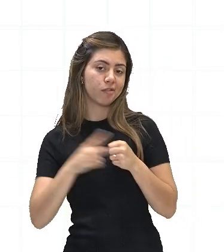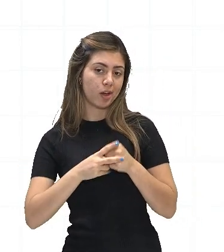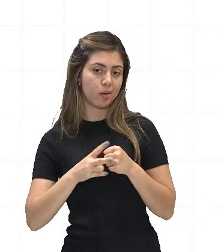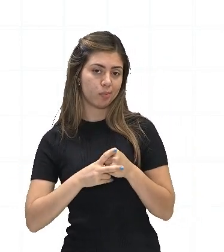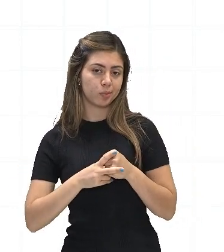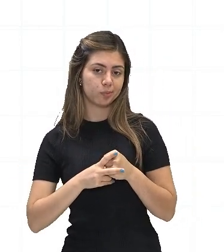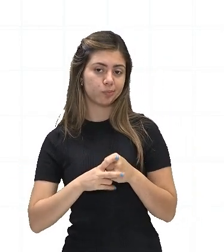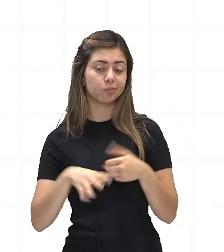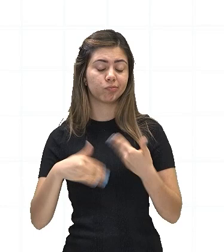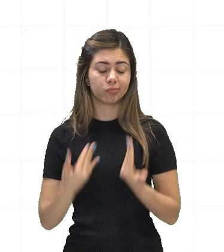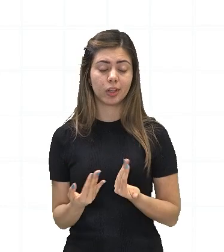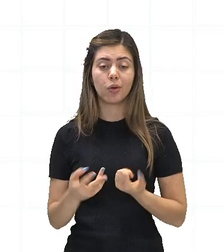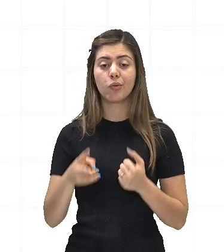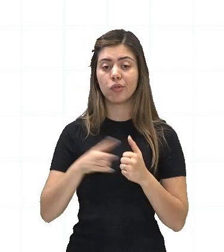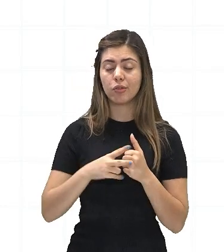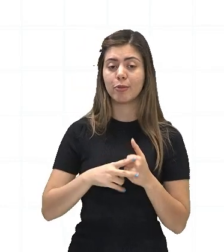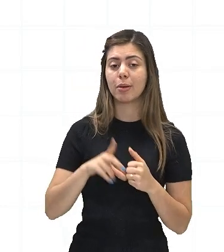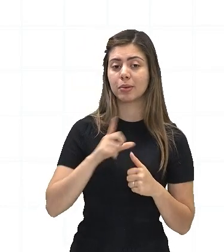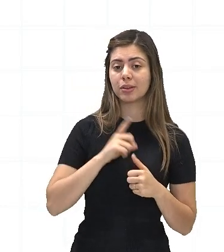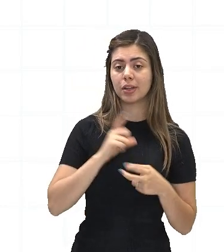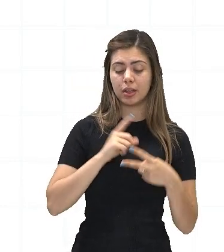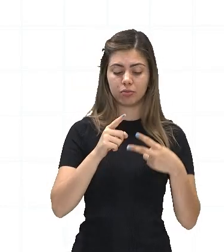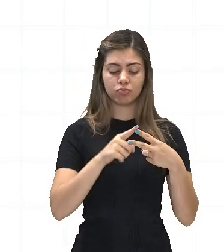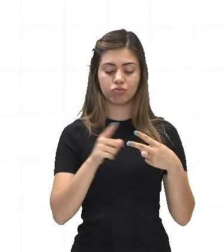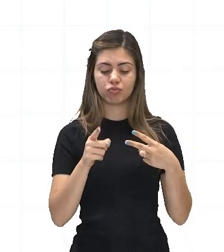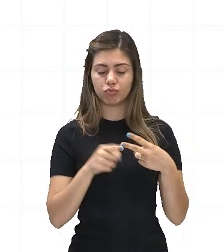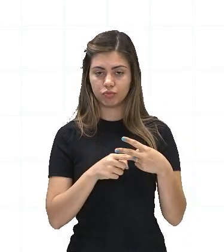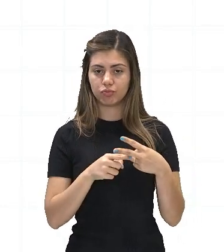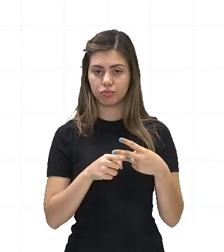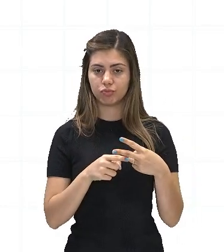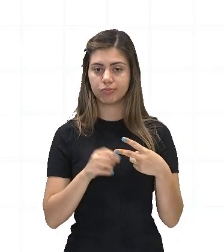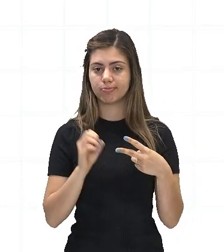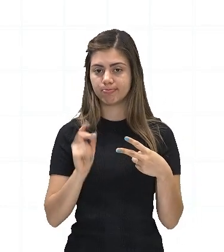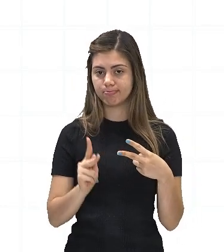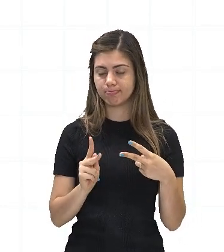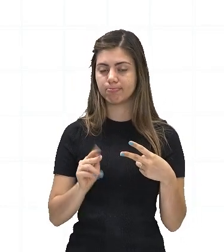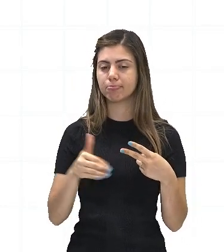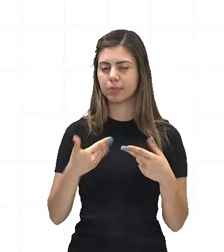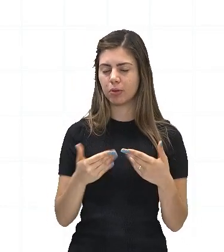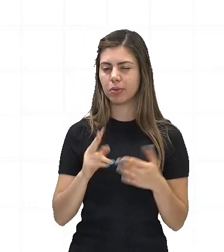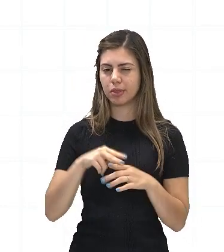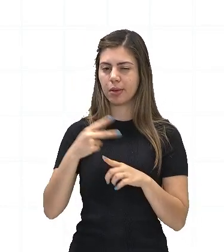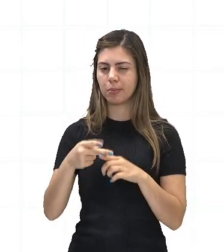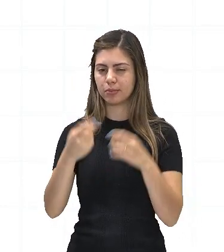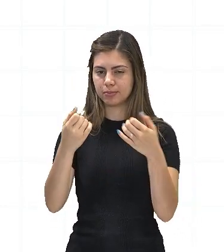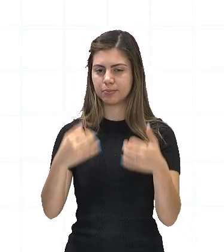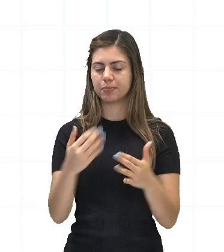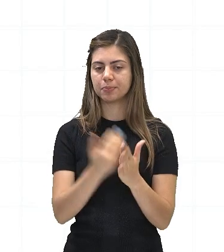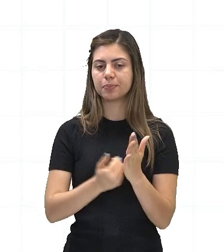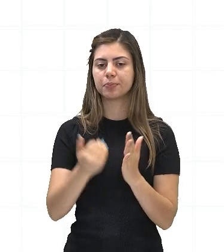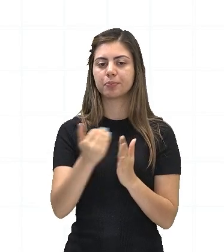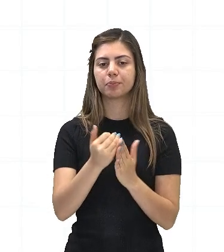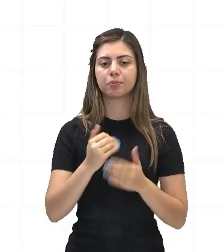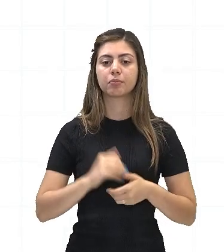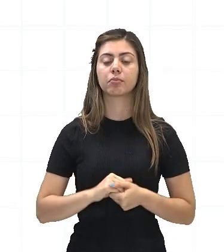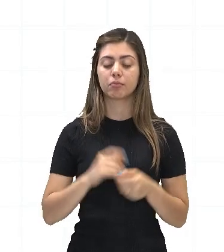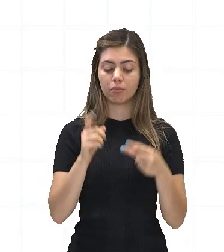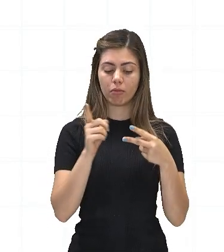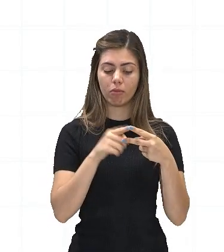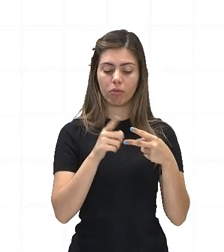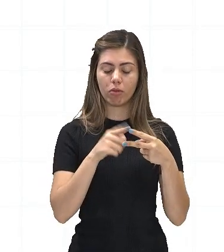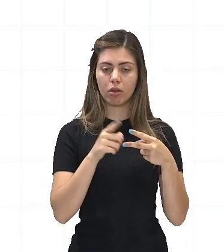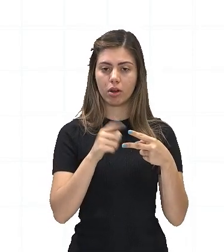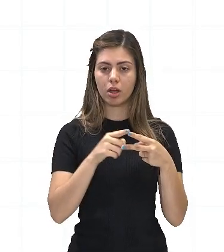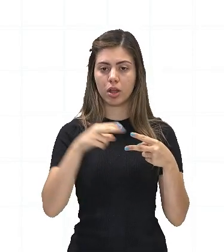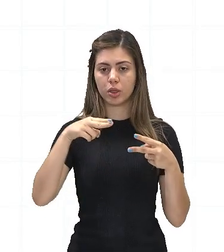o verbo vai estar em um desses dois elementos, tá? Daqui a pouquinho a gente vai saber qual é, olha aí. O sintagma nominal